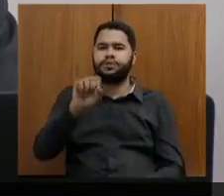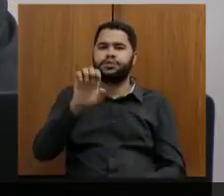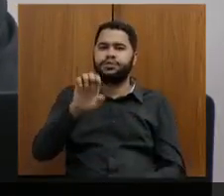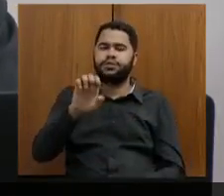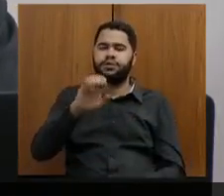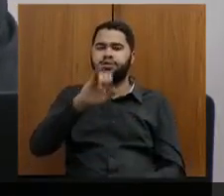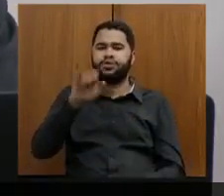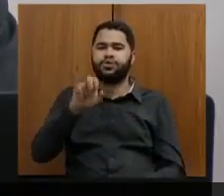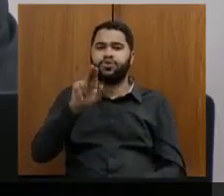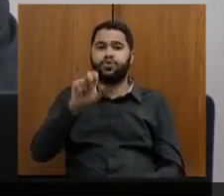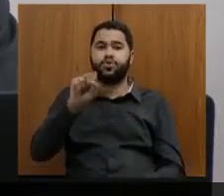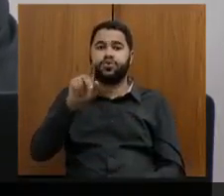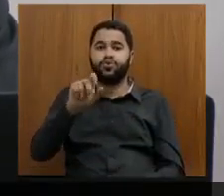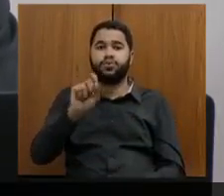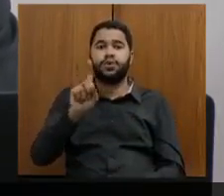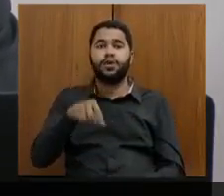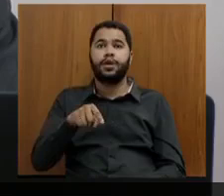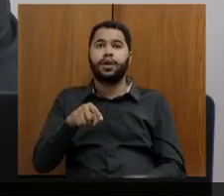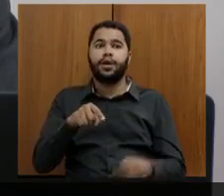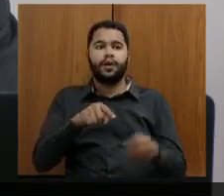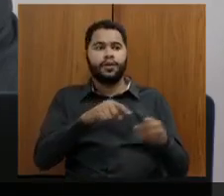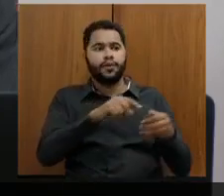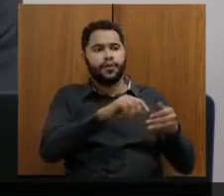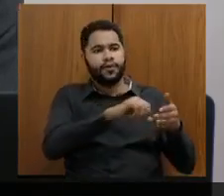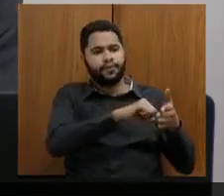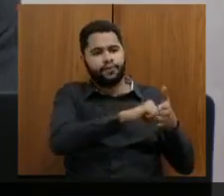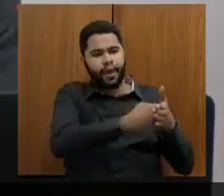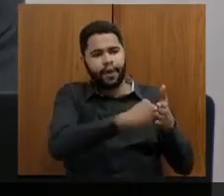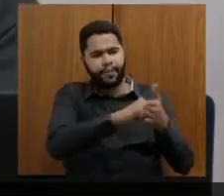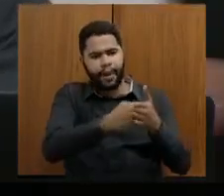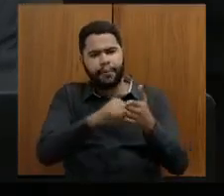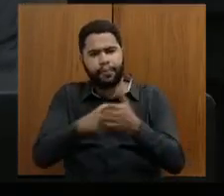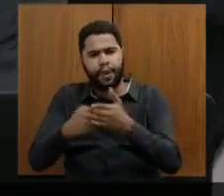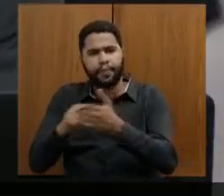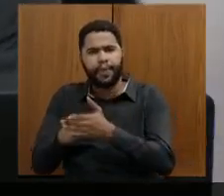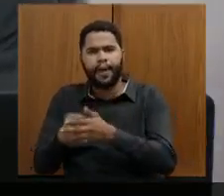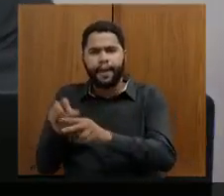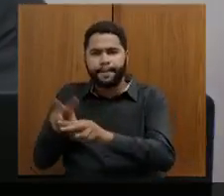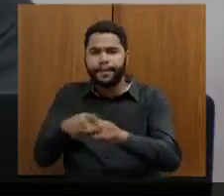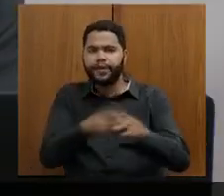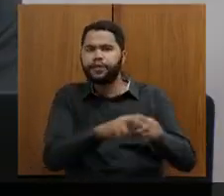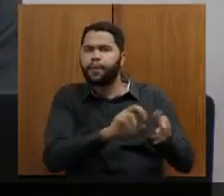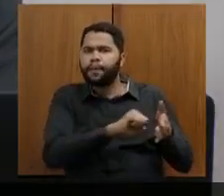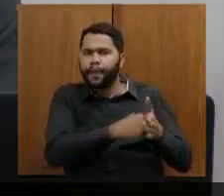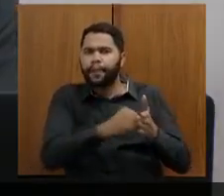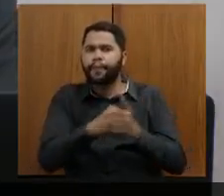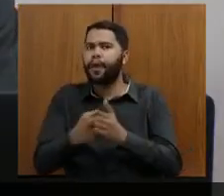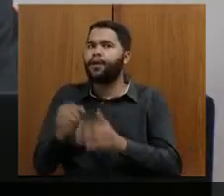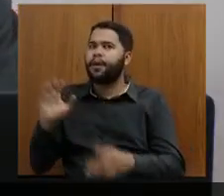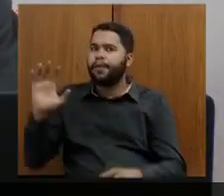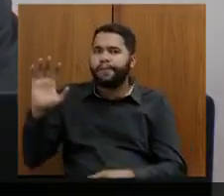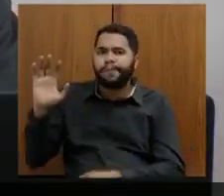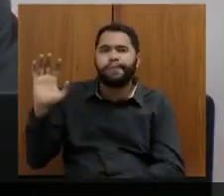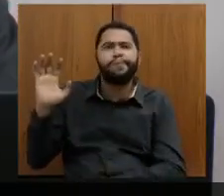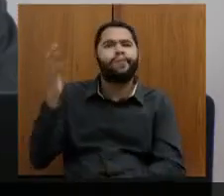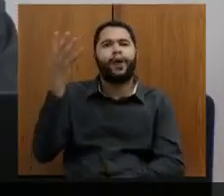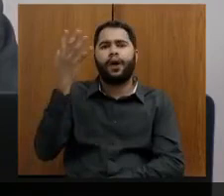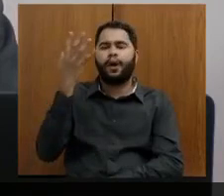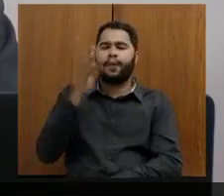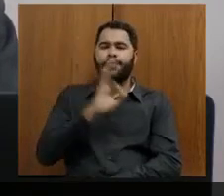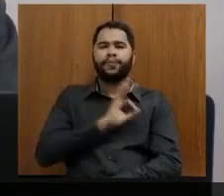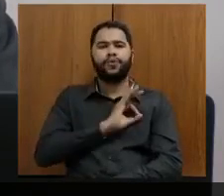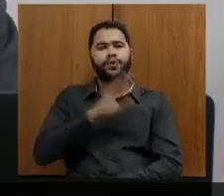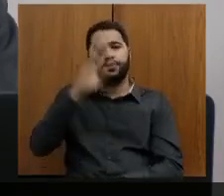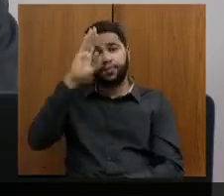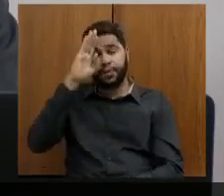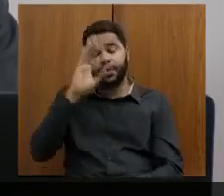estaria fechando 26 unidades prisionais e isso impactaria decisivamente a polícia militar EA